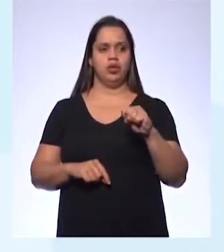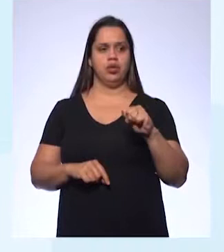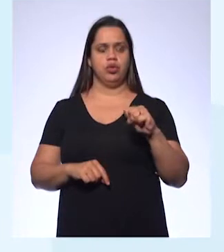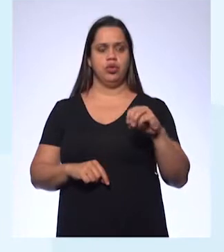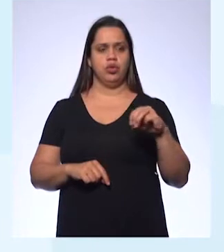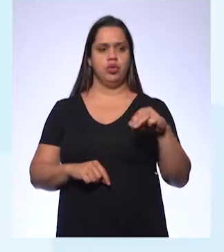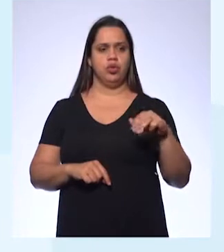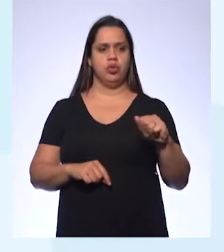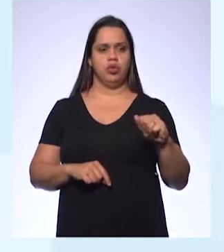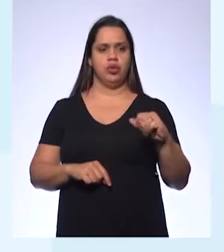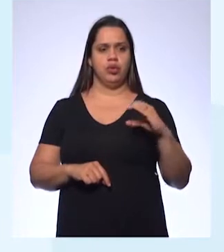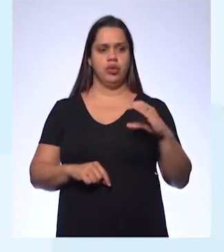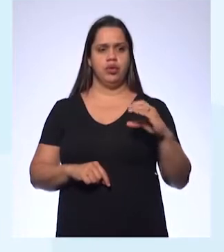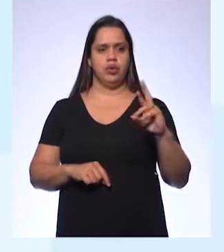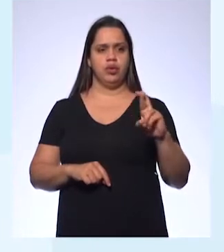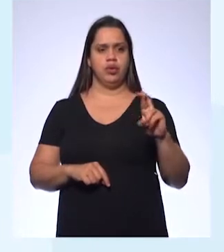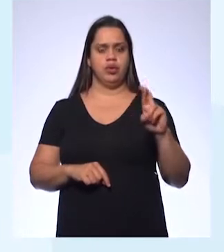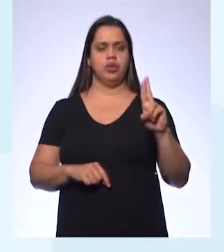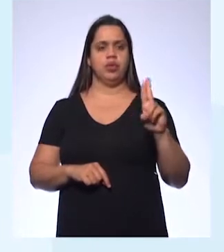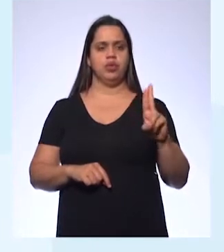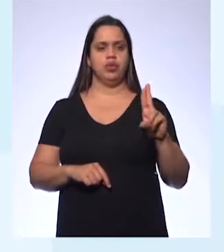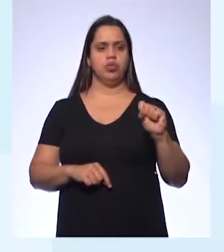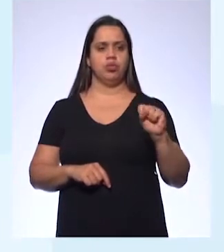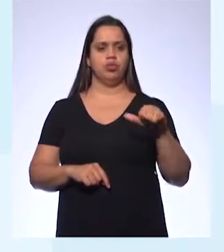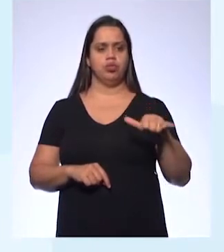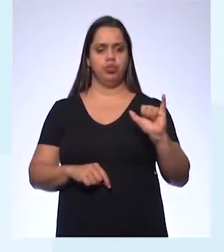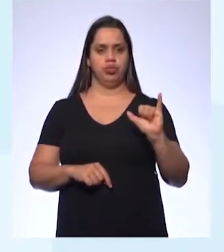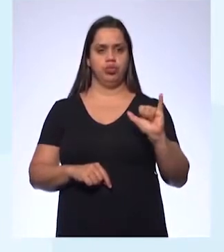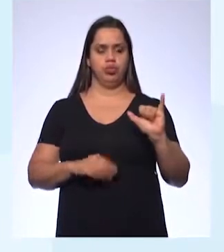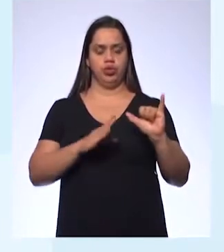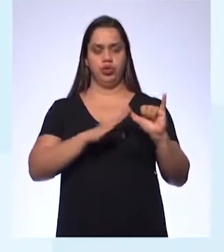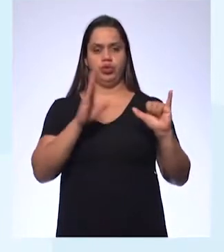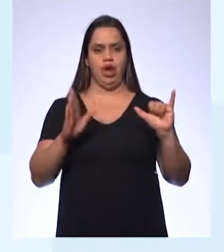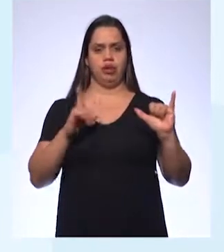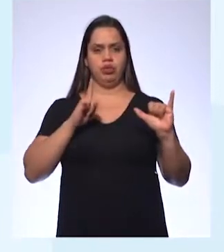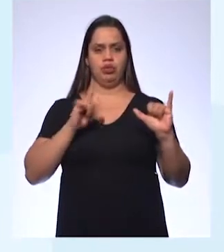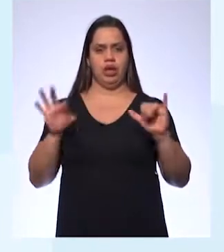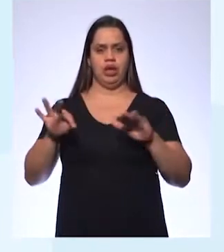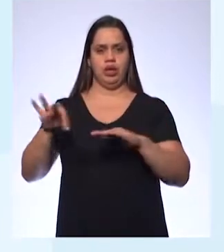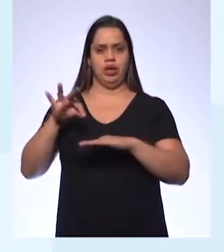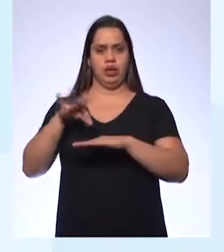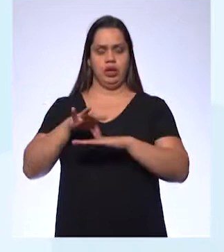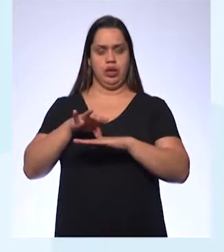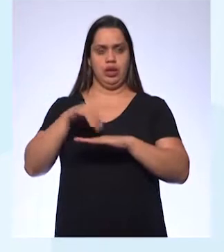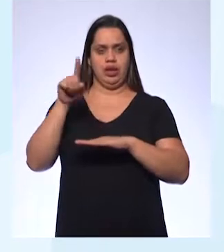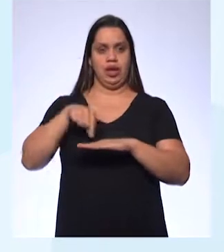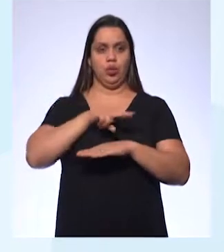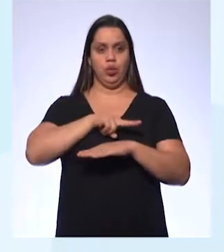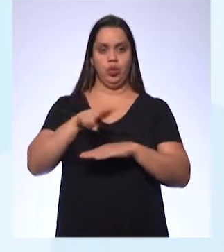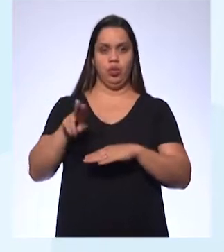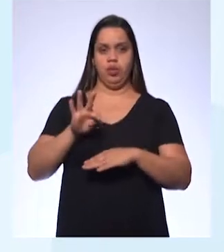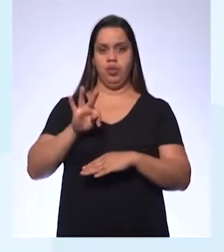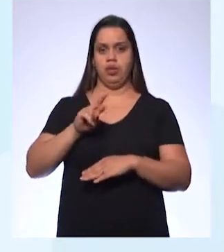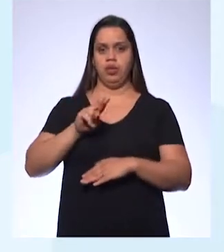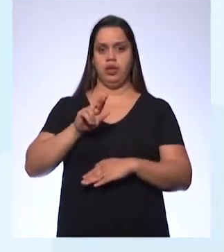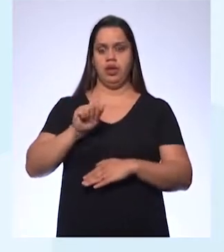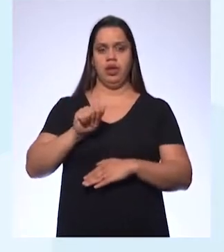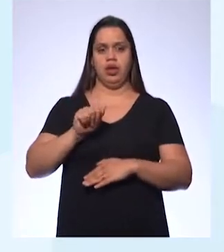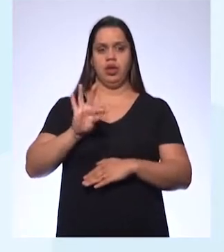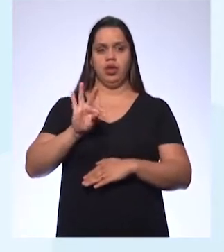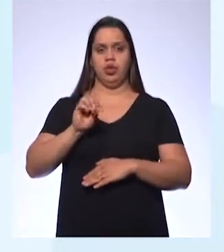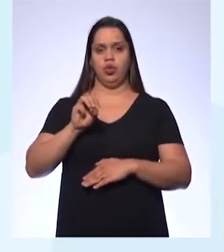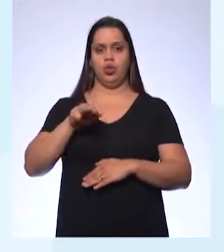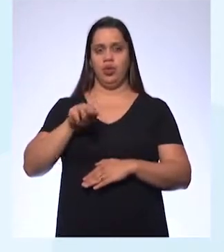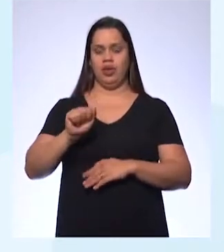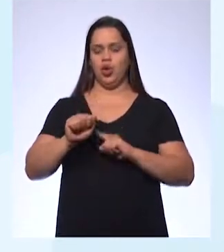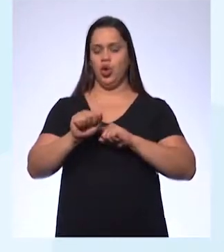Trypanosoma cruzi, tá lá bonitinho, e do lado tem um inseto que a gente fala que é um triatomídeo, que normalmente o pessoal chama de